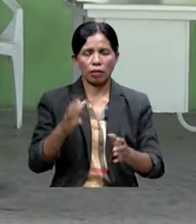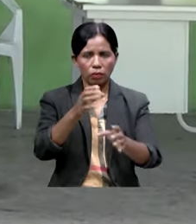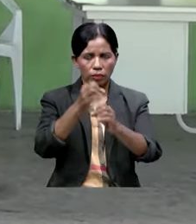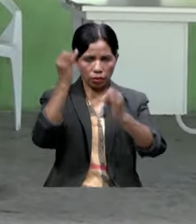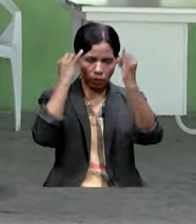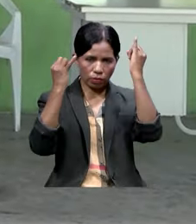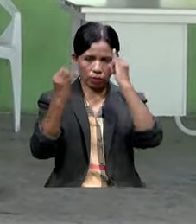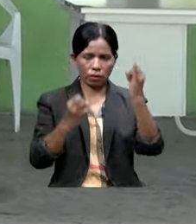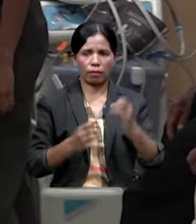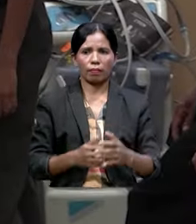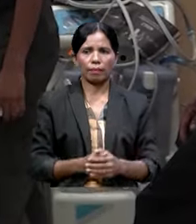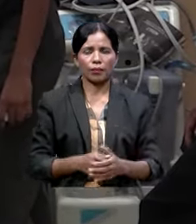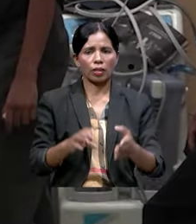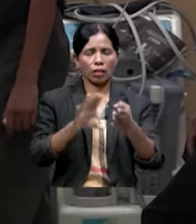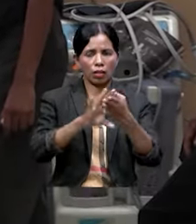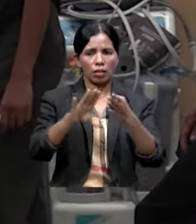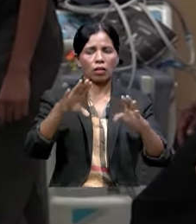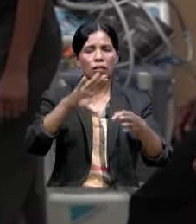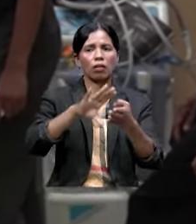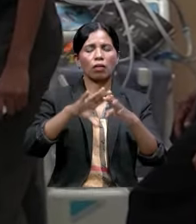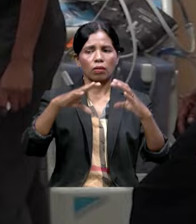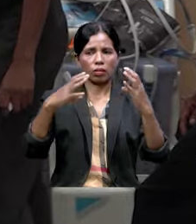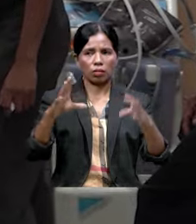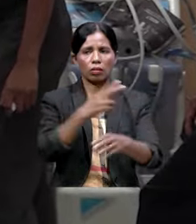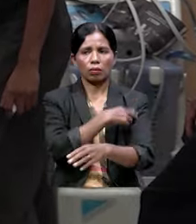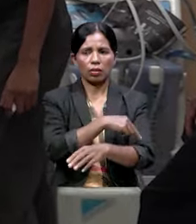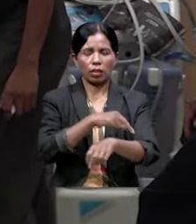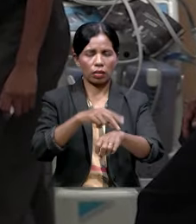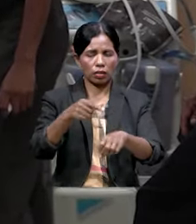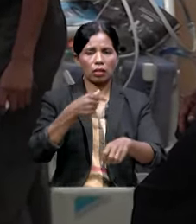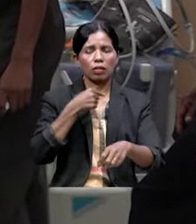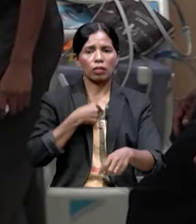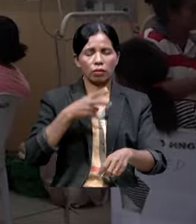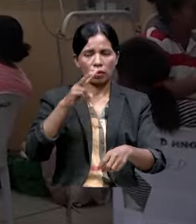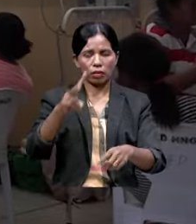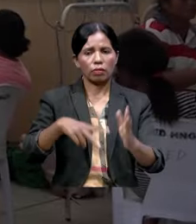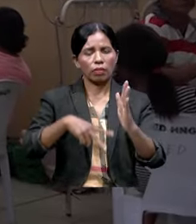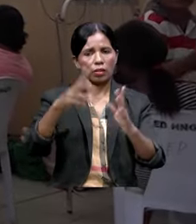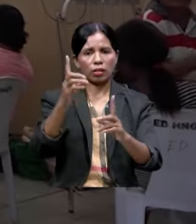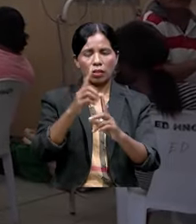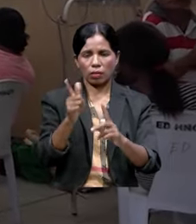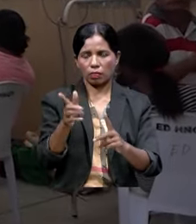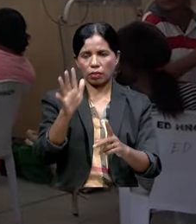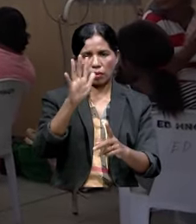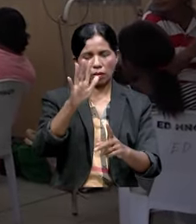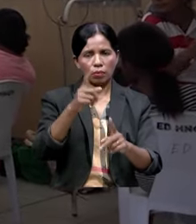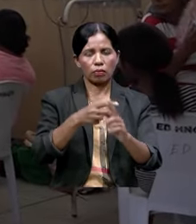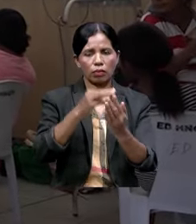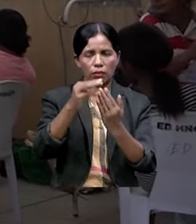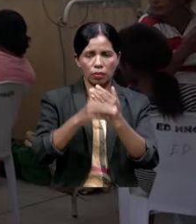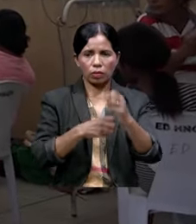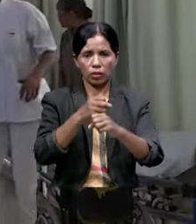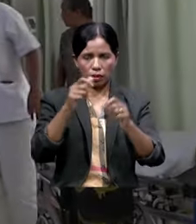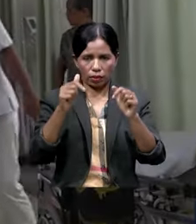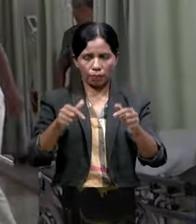ida ne. Carta circular nebe Conselho Diretivo Hospital Nacional Guido Vladares Hasai, válido e aloron Ronoreson Lima Fulang Março Tinang ne,